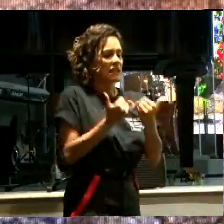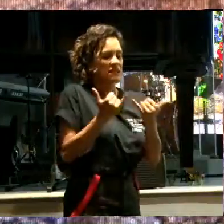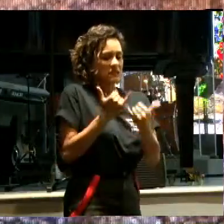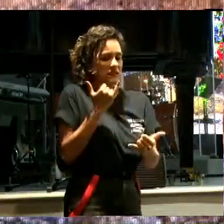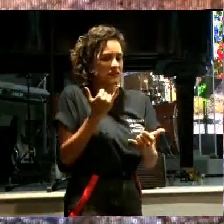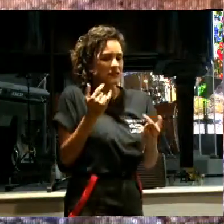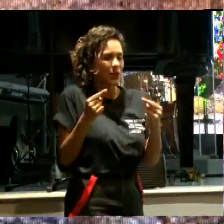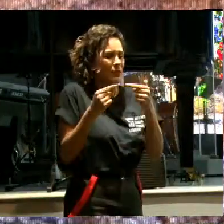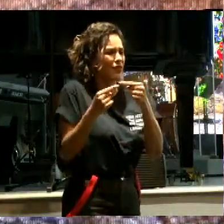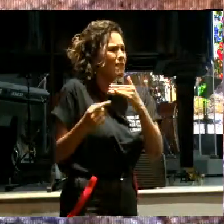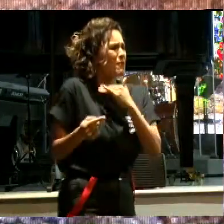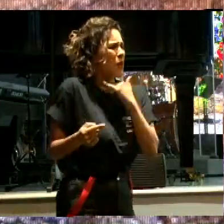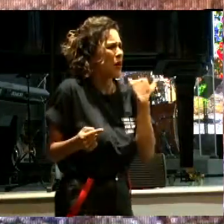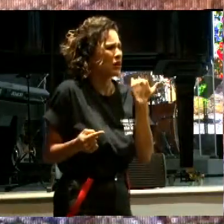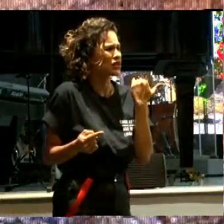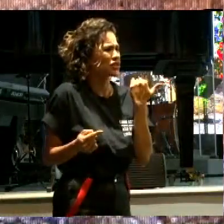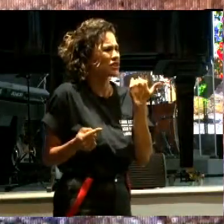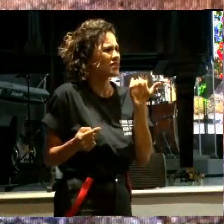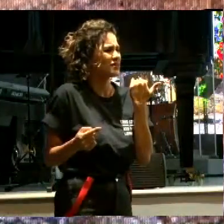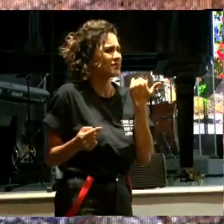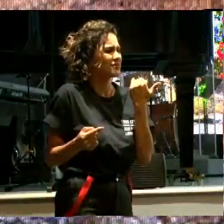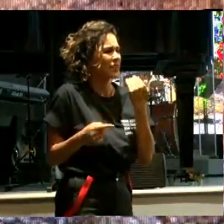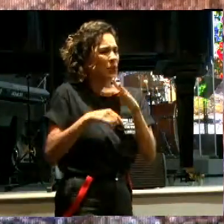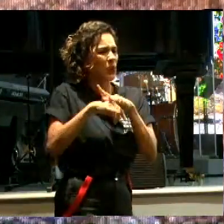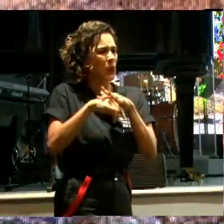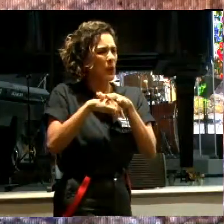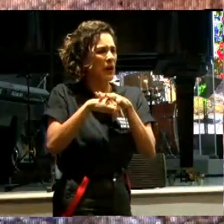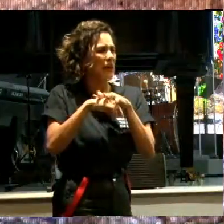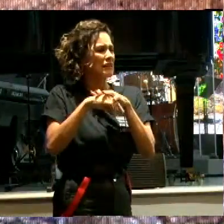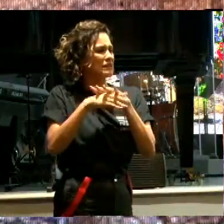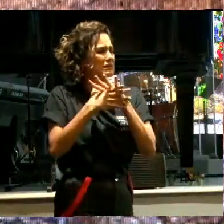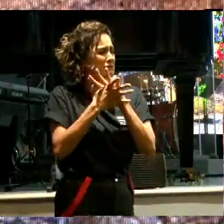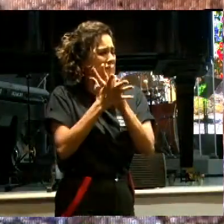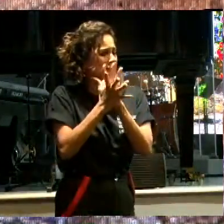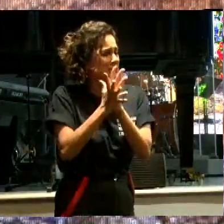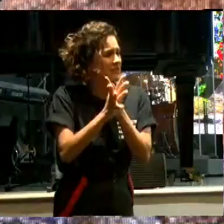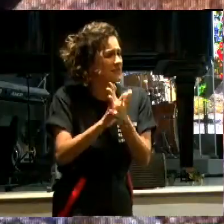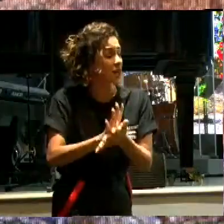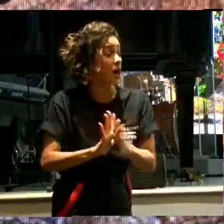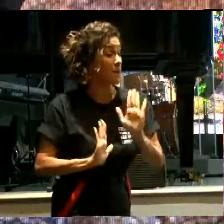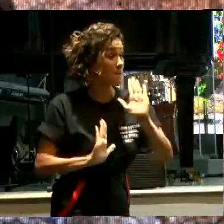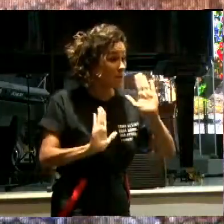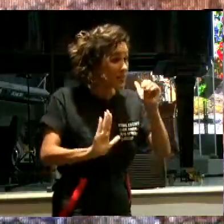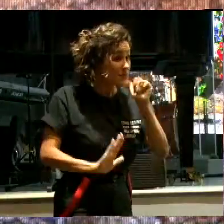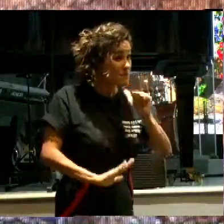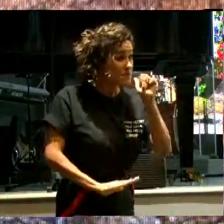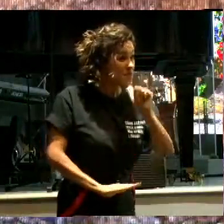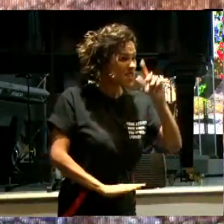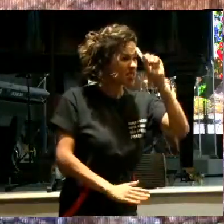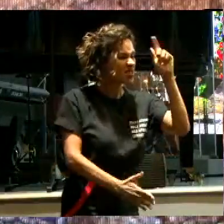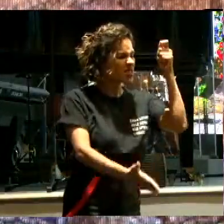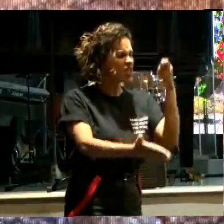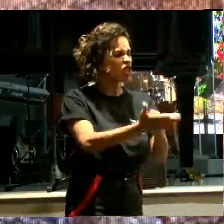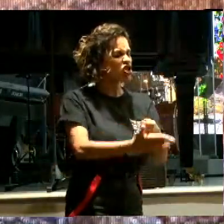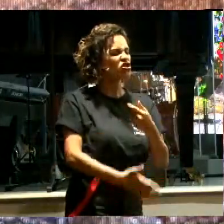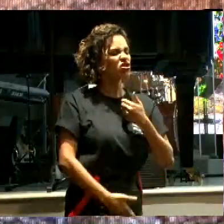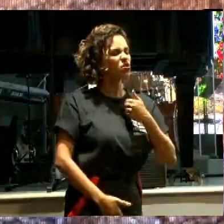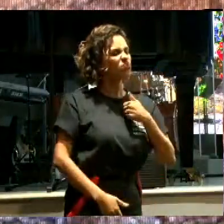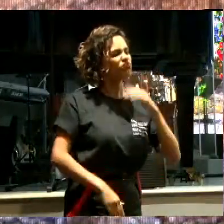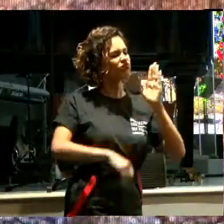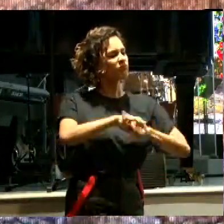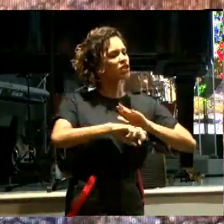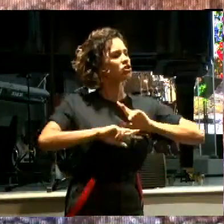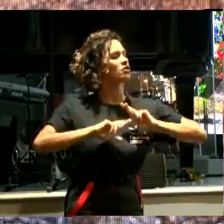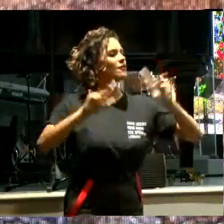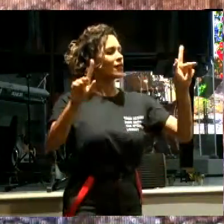uma morte dolorosa. Mas ela decidiu que que ela iria fazer a diferença ali naquele lugar.